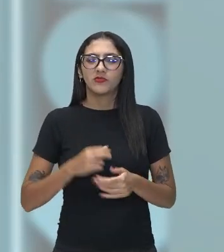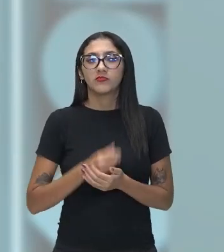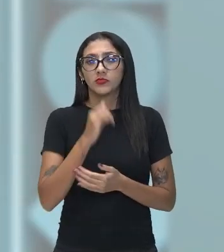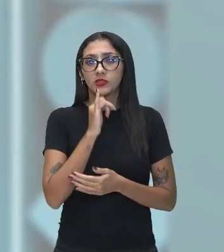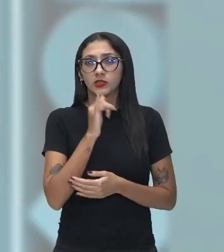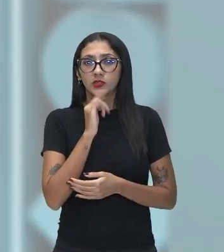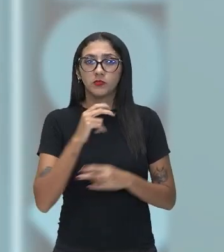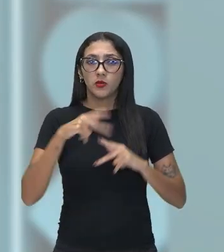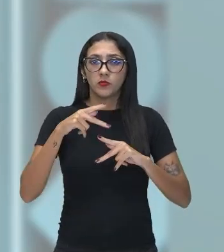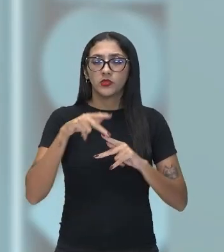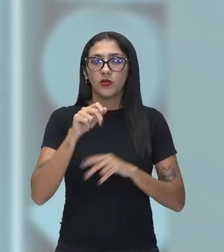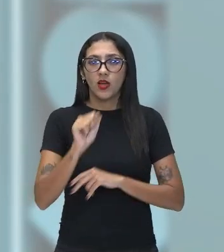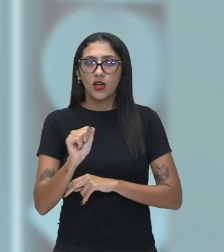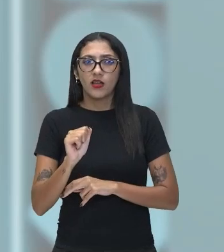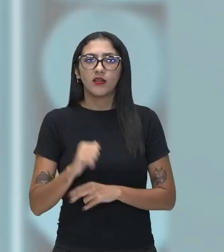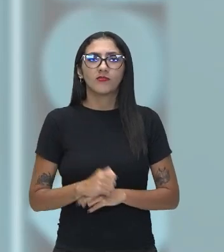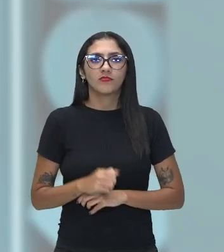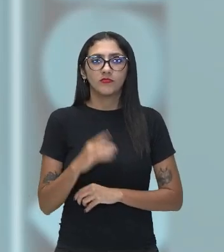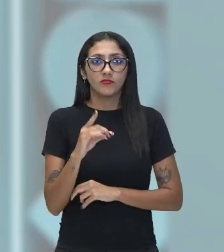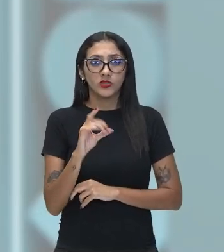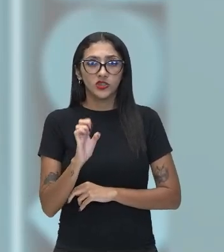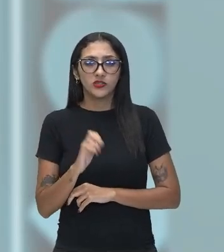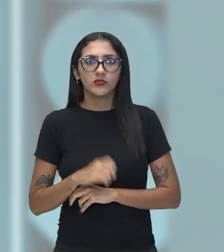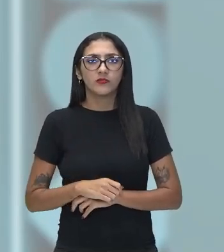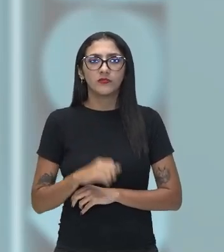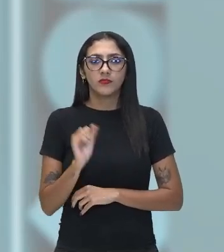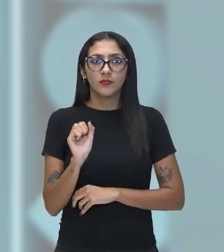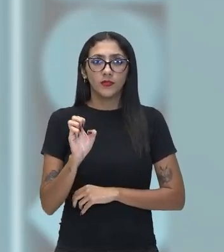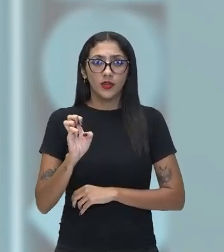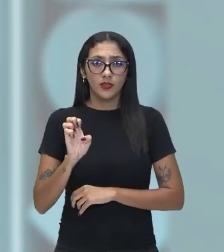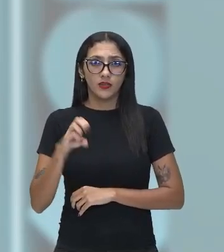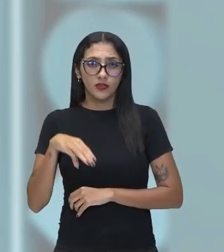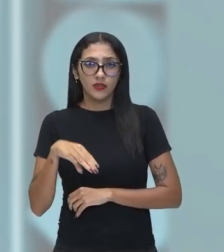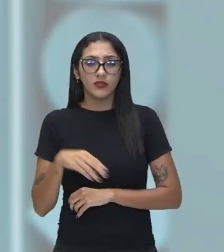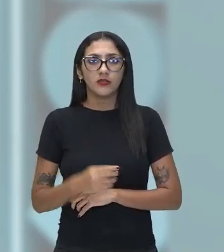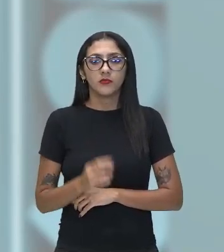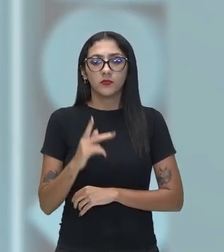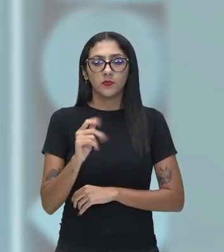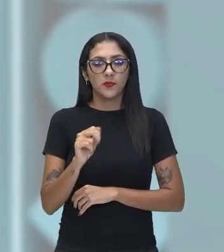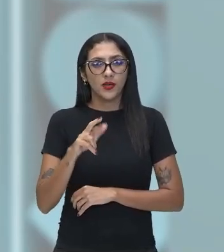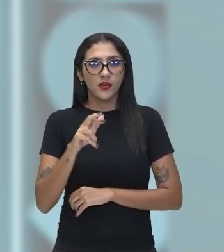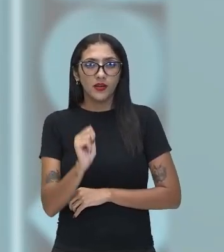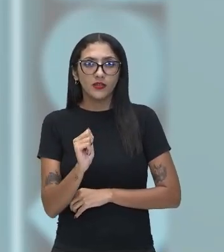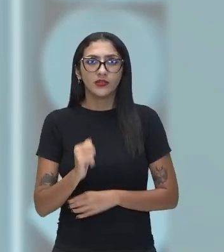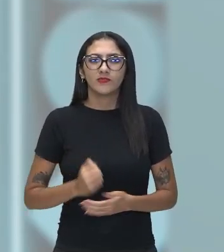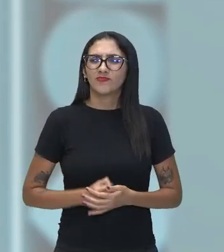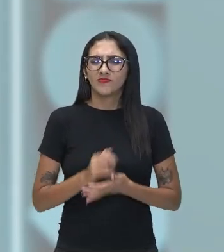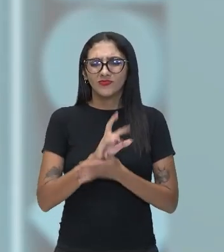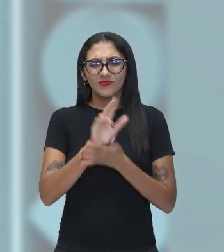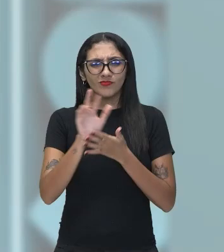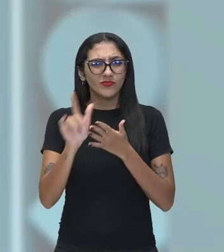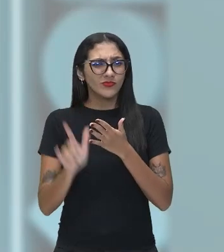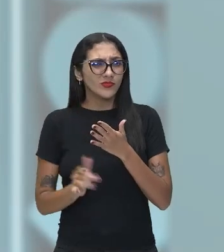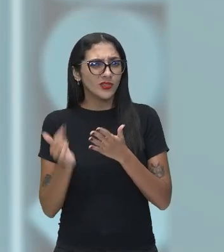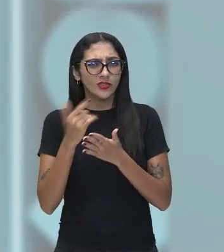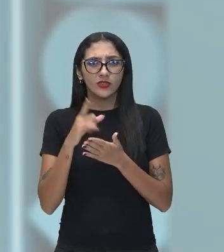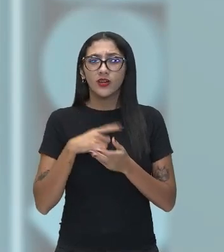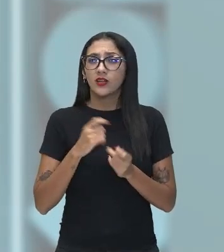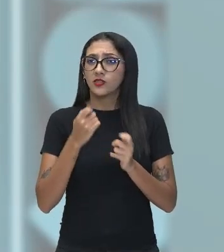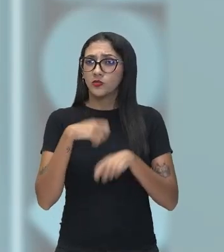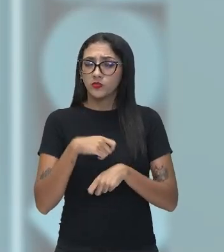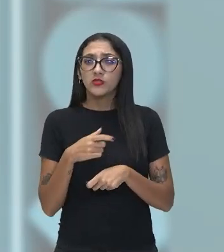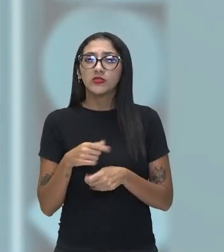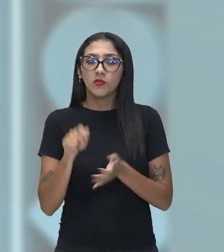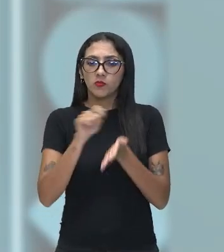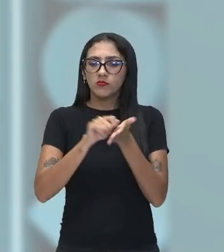a, de, em, para, com e tantas outras que podem ser solicitadas, exigidas